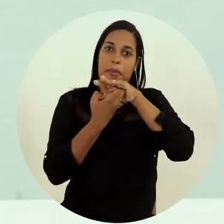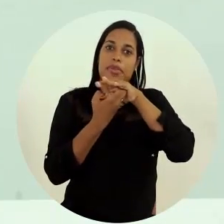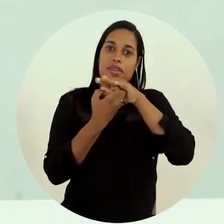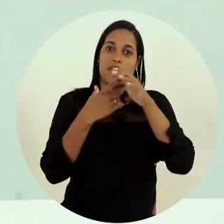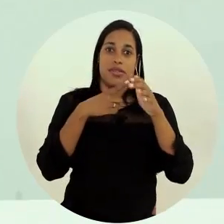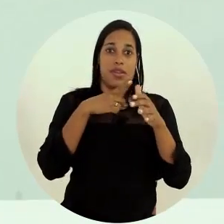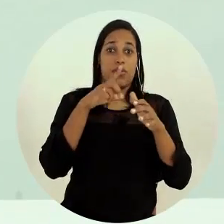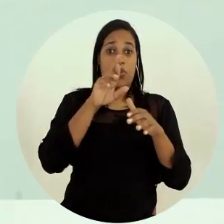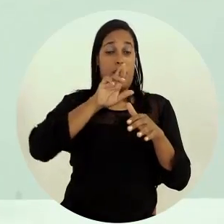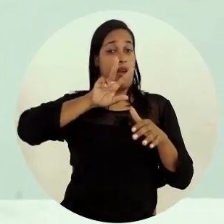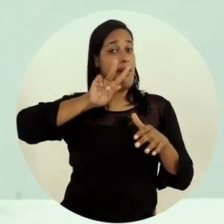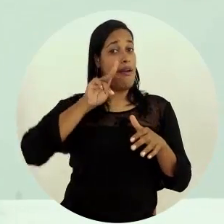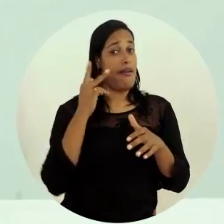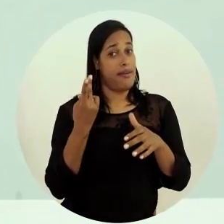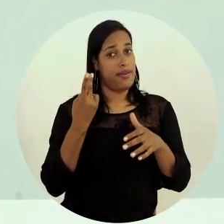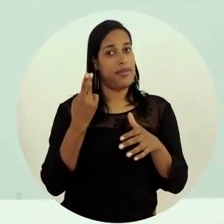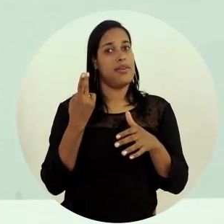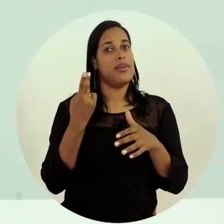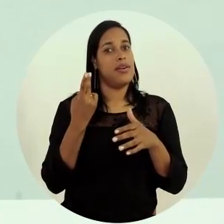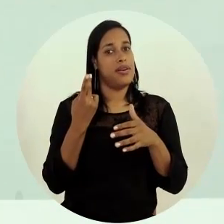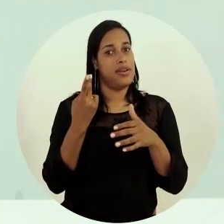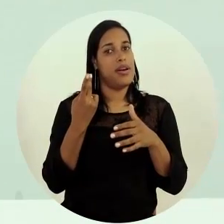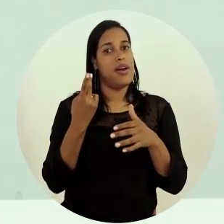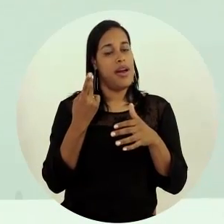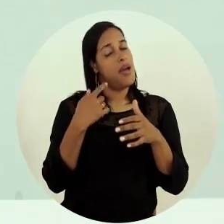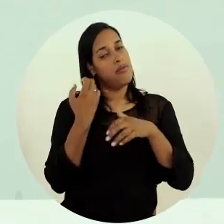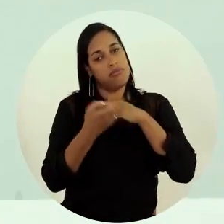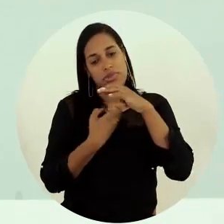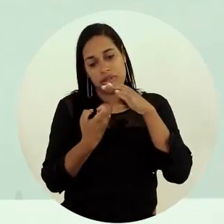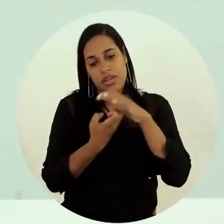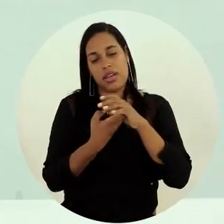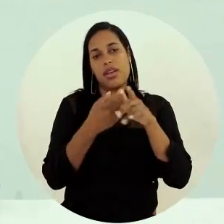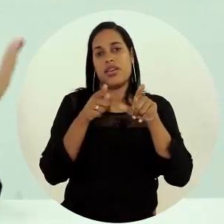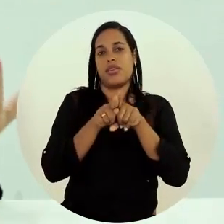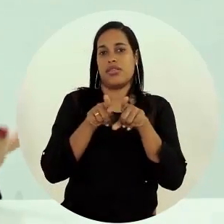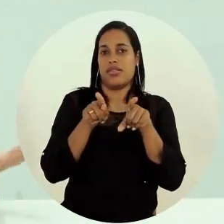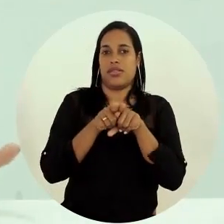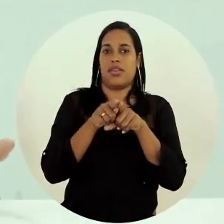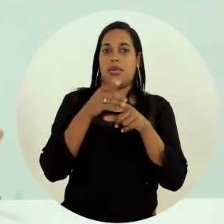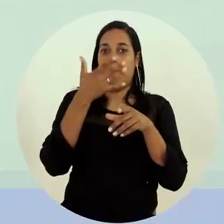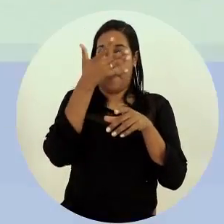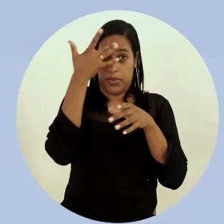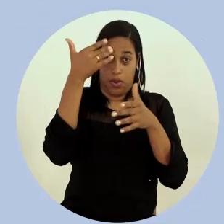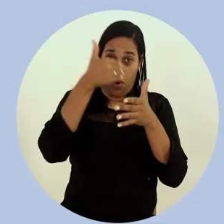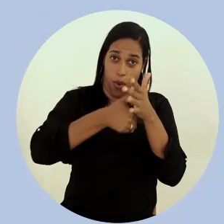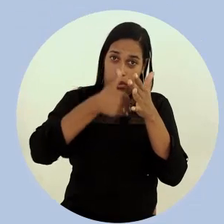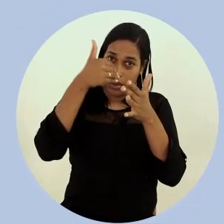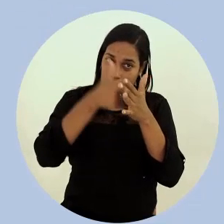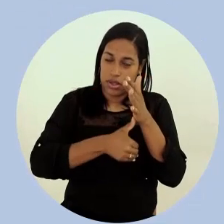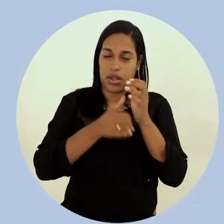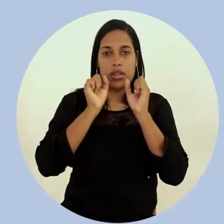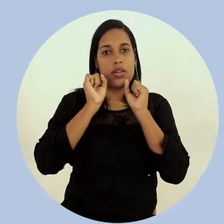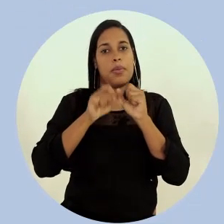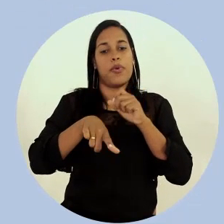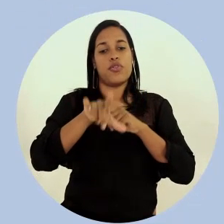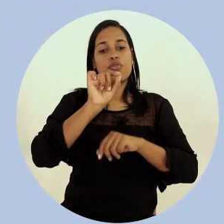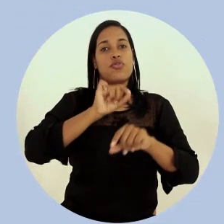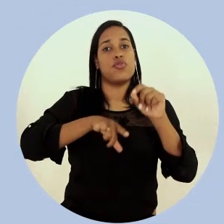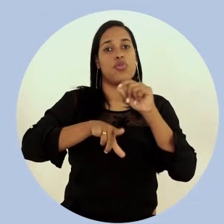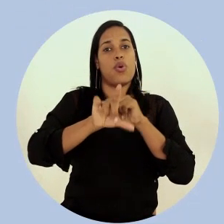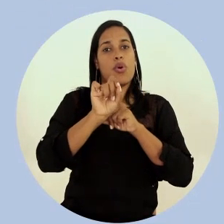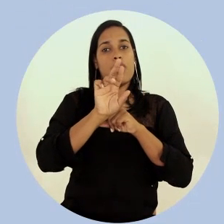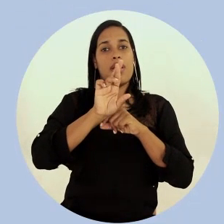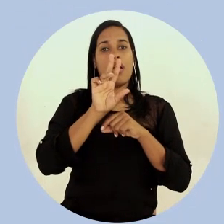No recrutamento, o recrutador, sendo ele uma empresa, sendo ele alguém contratado, ele pode escolher fontes